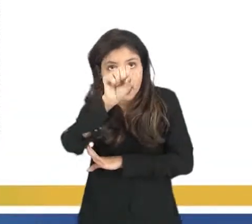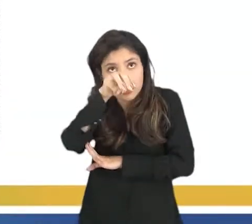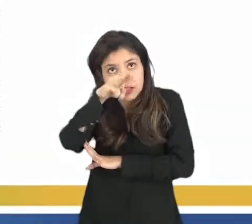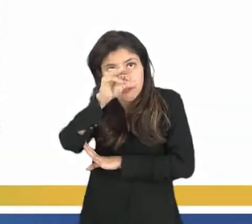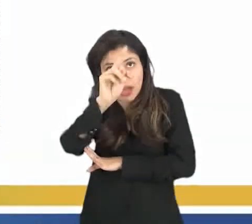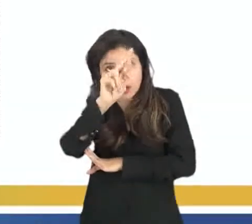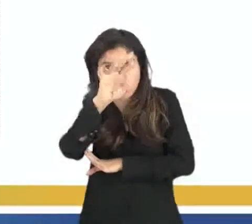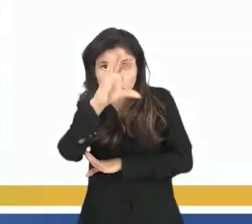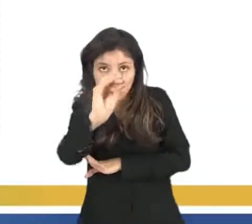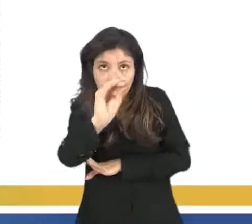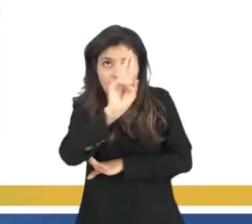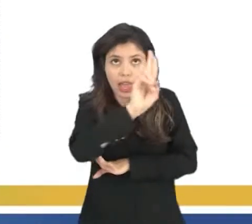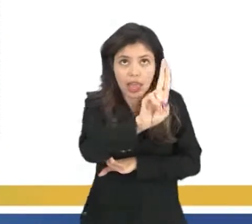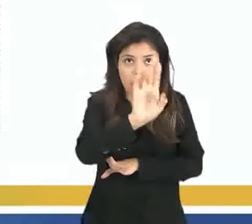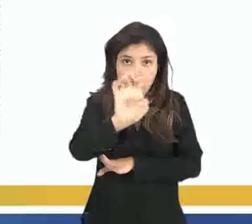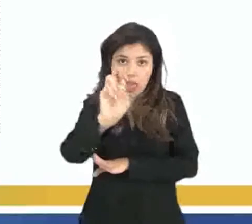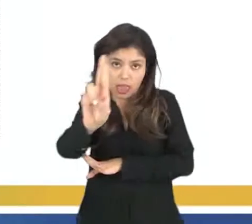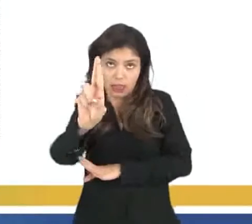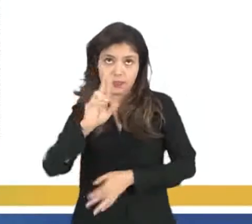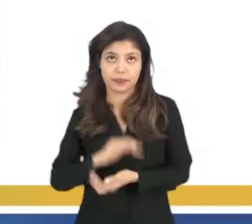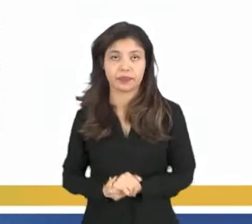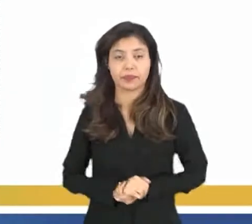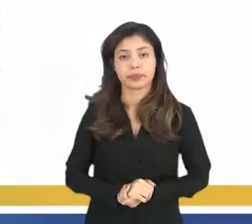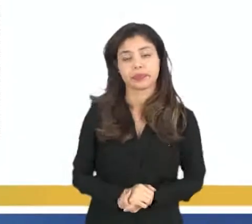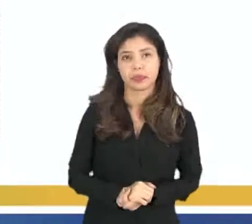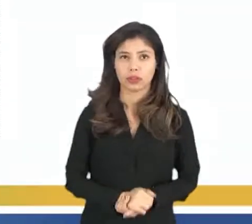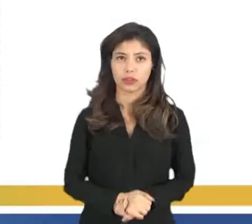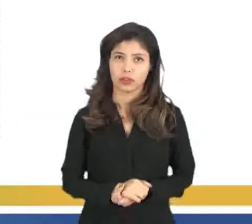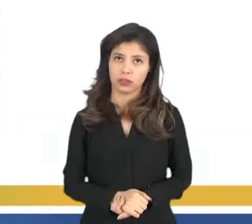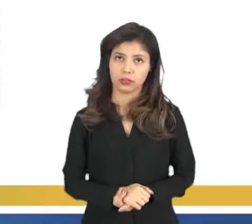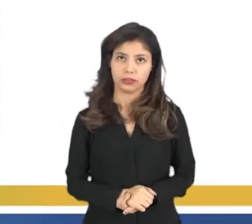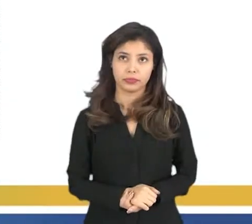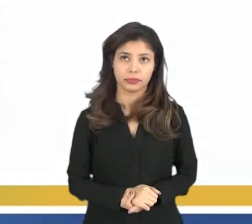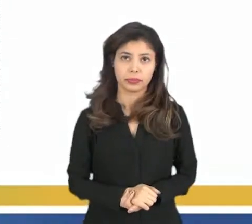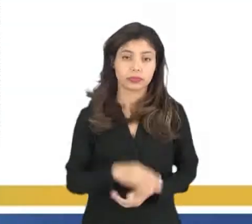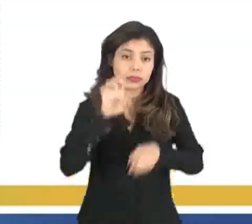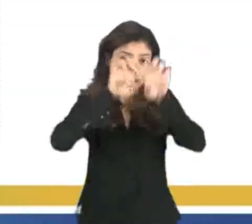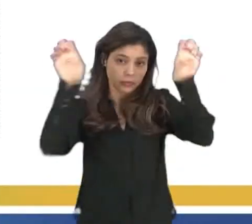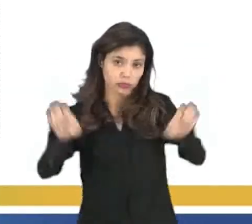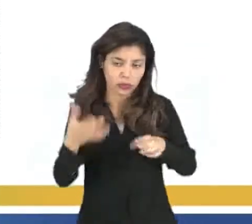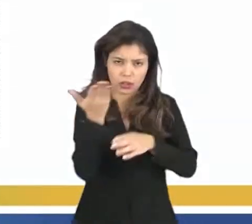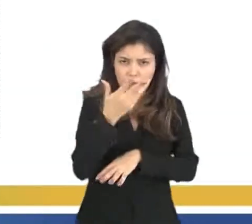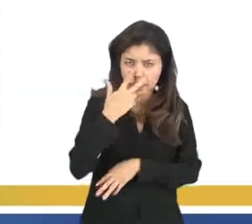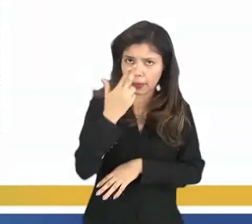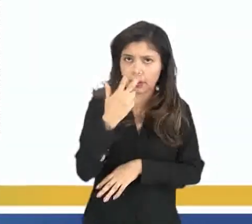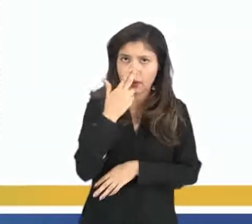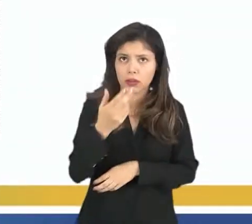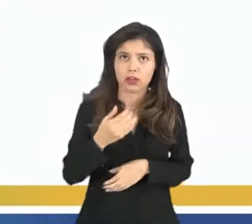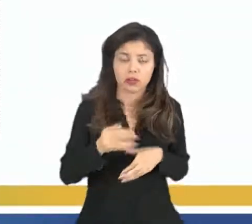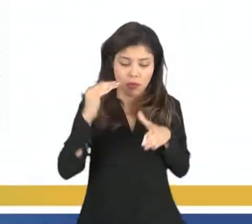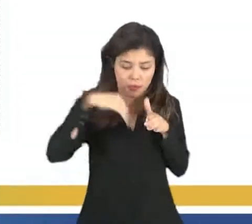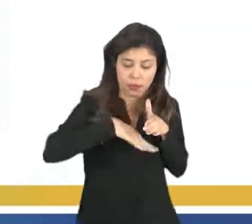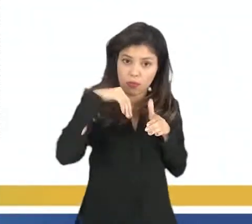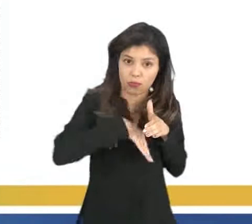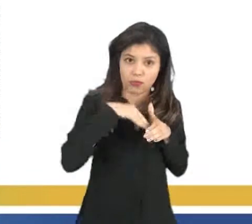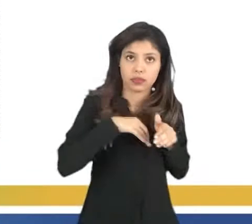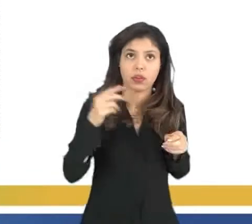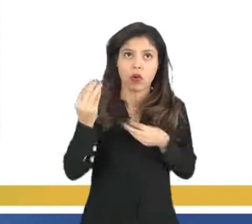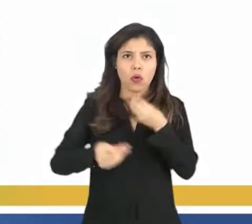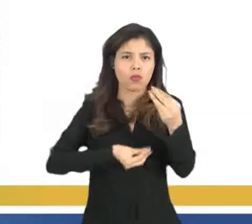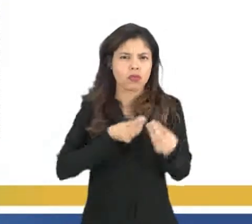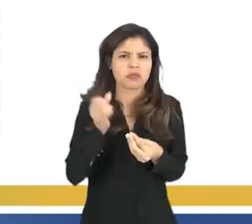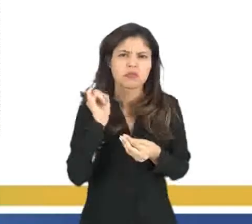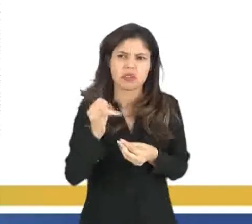vocês ainda não viram, mas que é fácil da gente entender. O retículo endoplasmático ele é uma estrutura que parece uma série de bolsas, tá? Que é